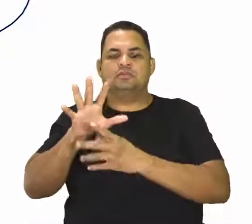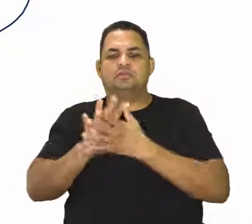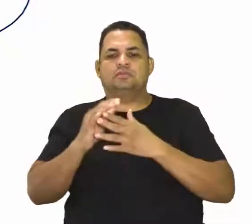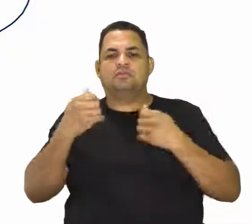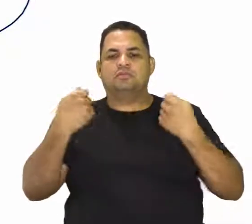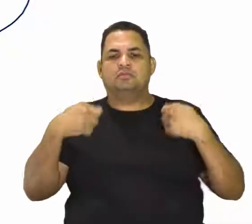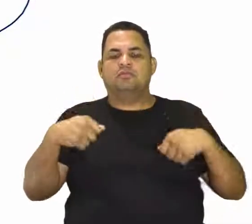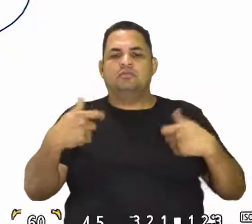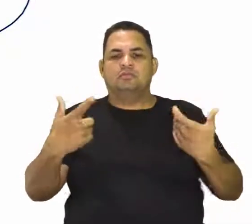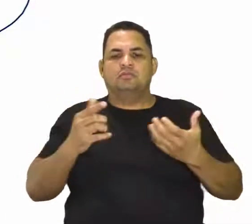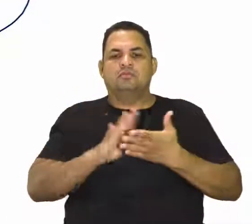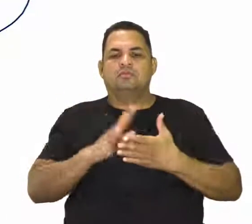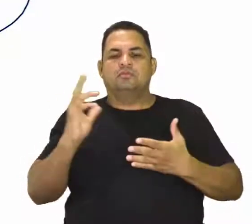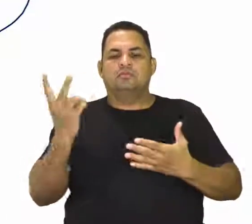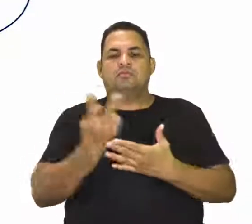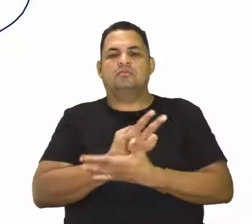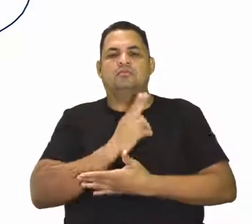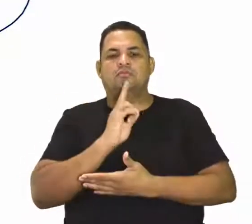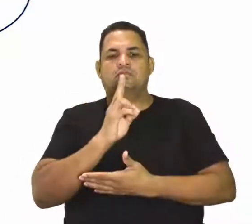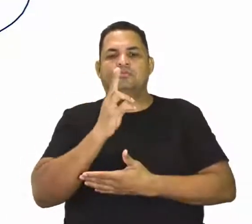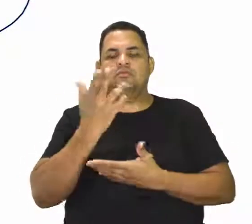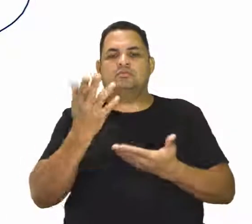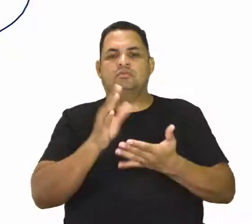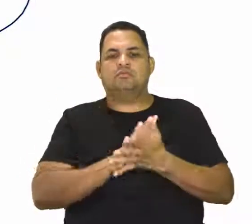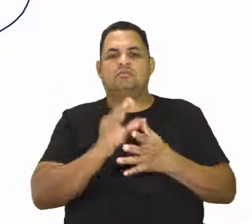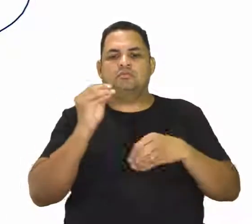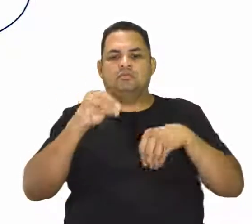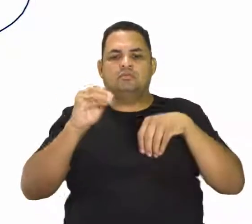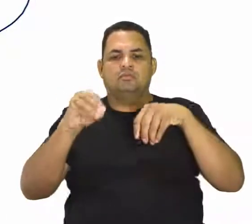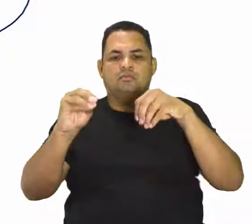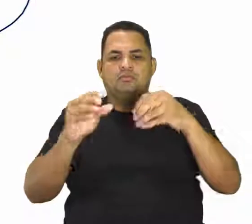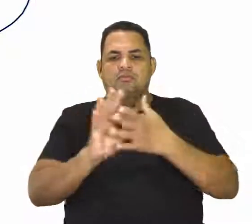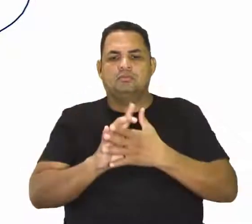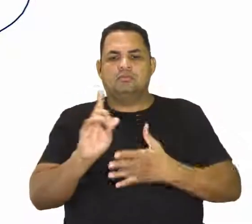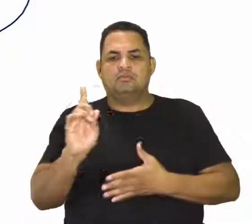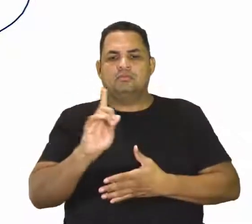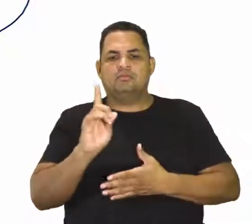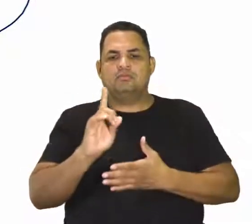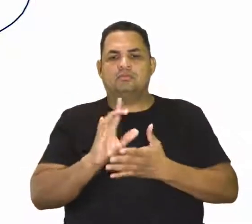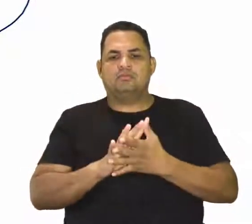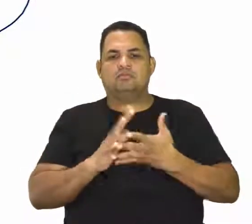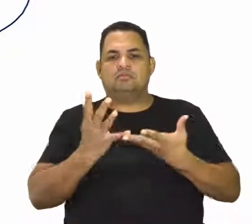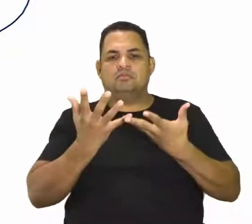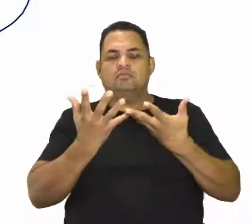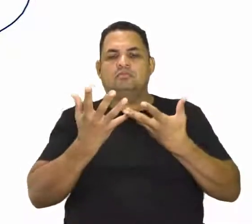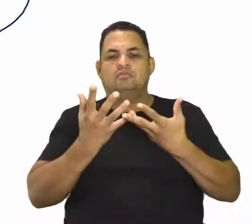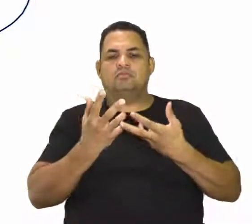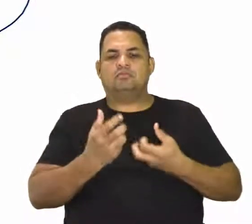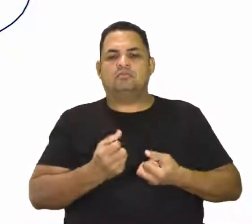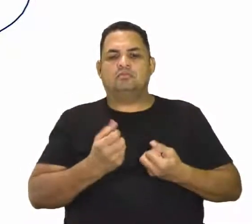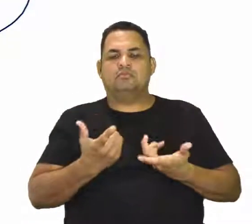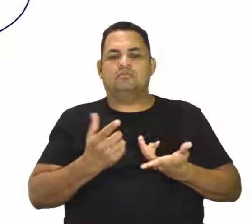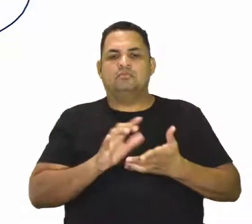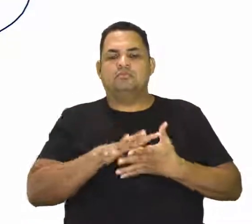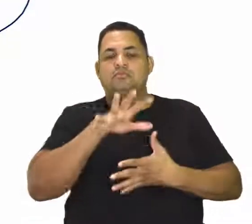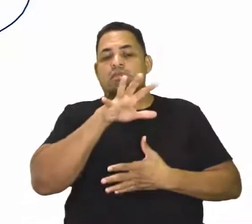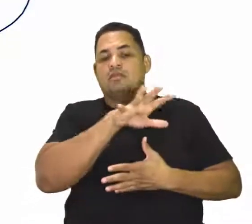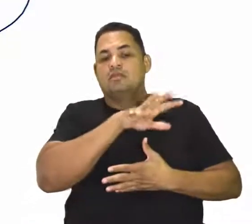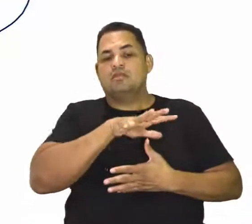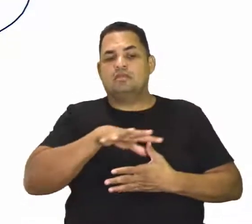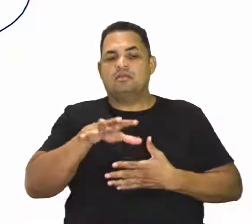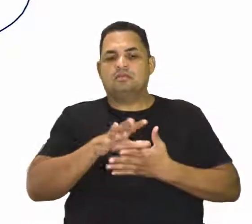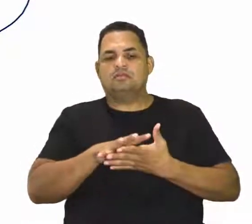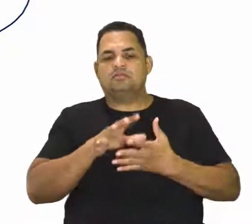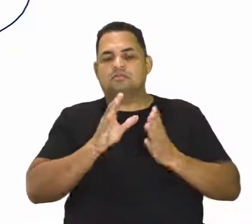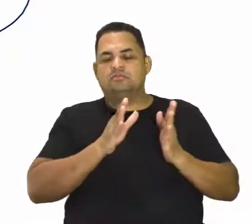podem ocorrer durante o processo se uma determinada cultivar não é tão susceptível a regiões que durante o ano